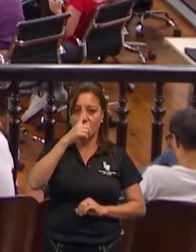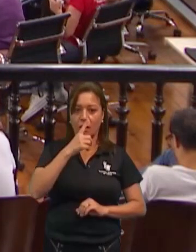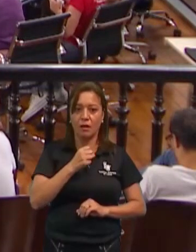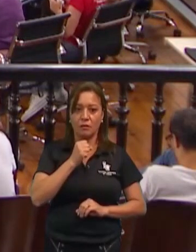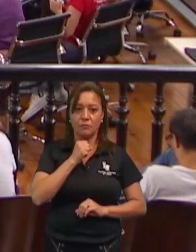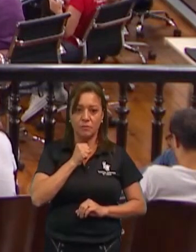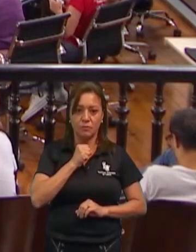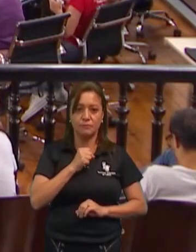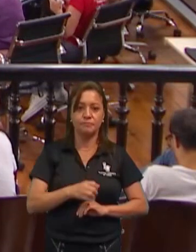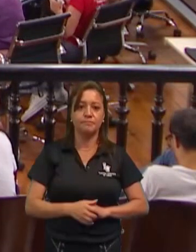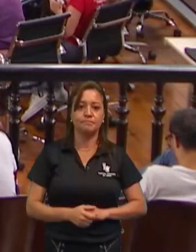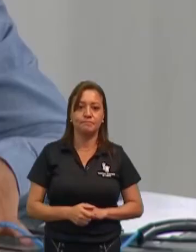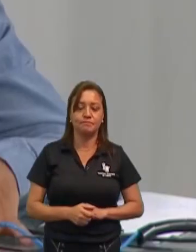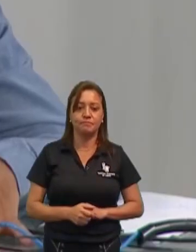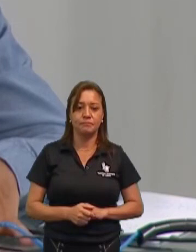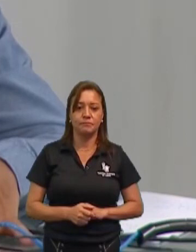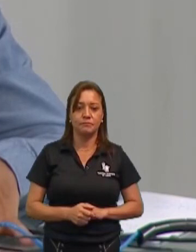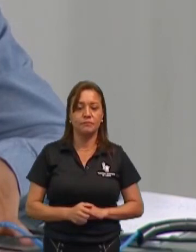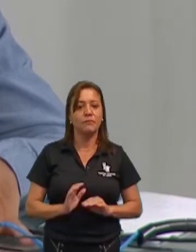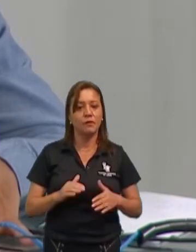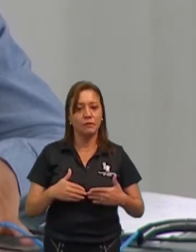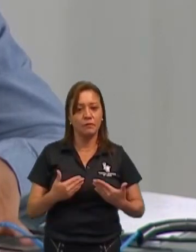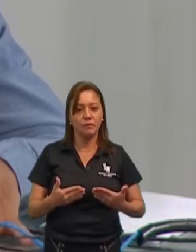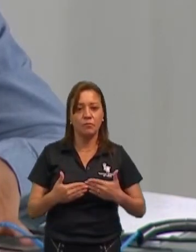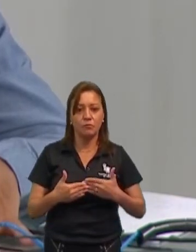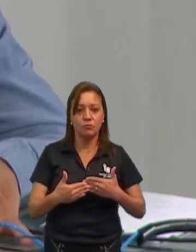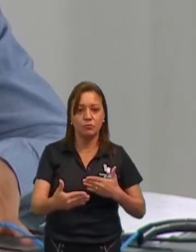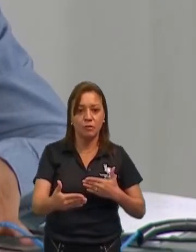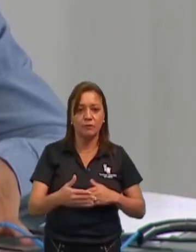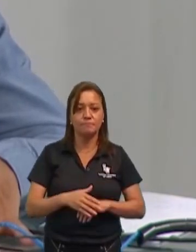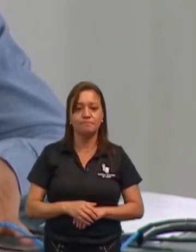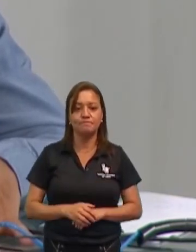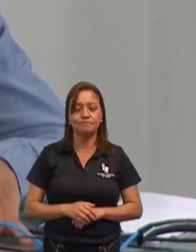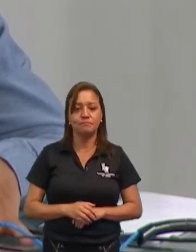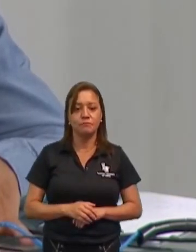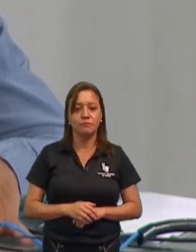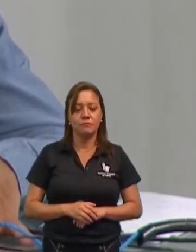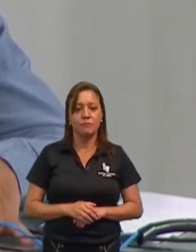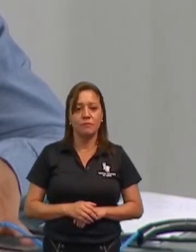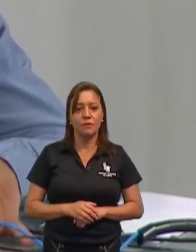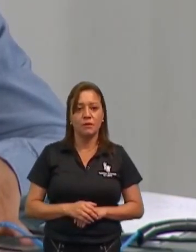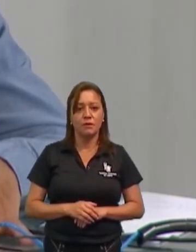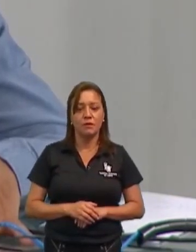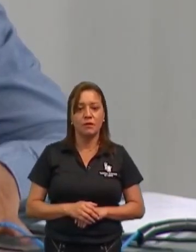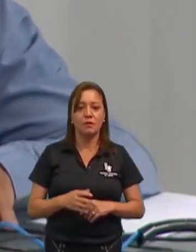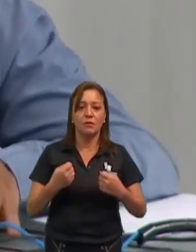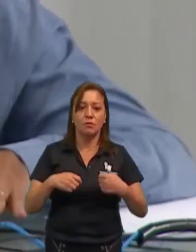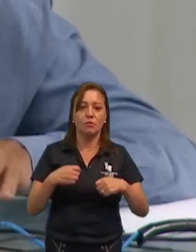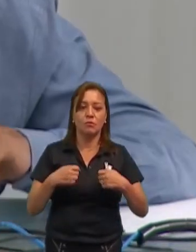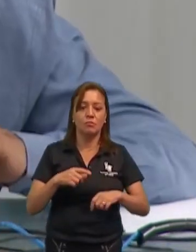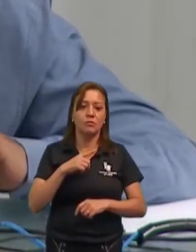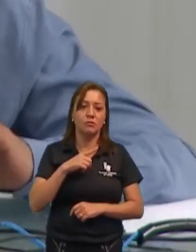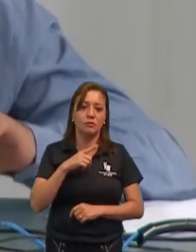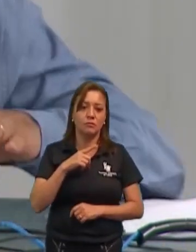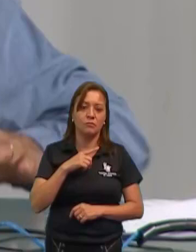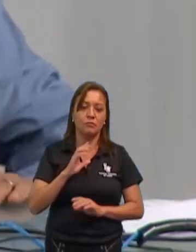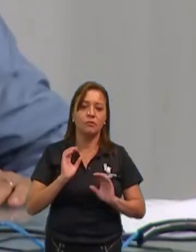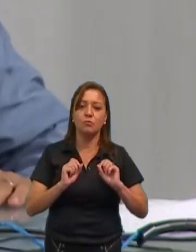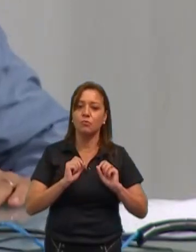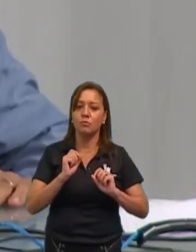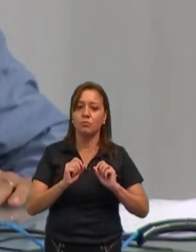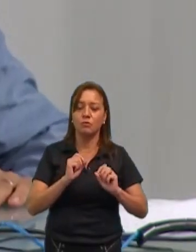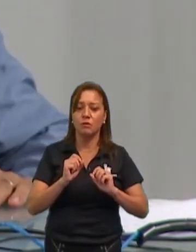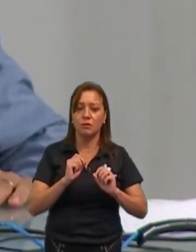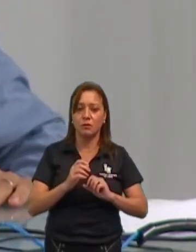inclusão. Vamos então, senhores vereadores. Eu preciso até que nós tenhamos aqui os vereadores